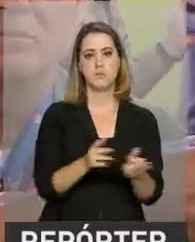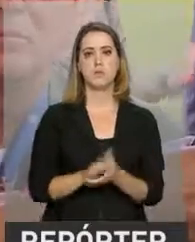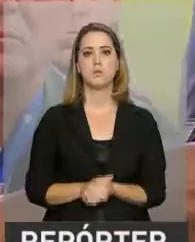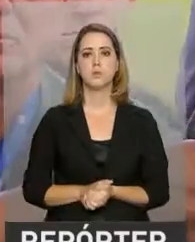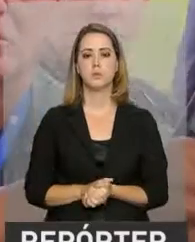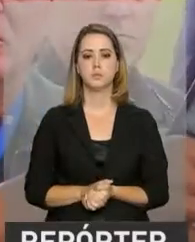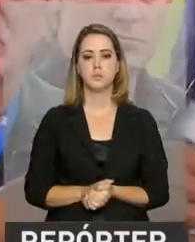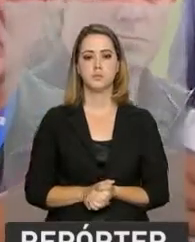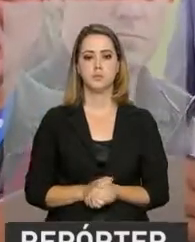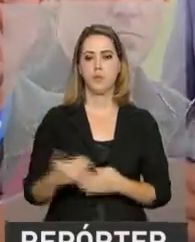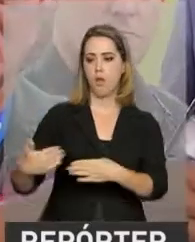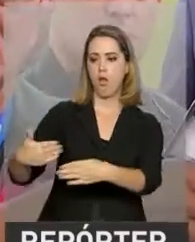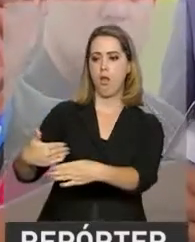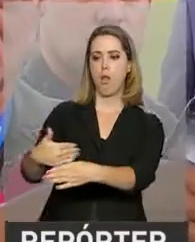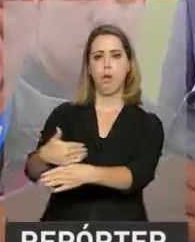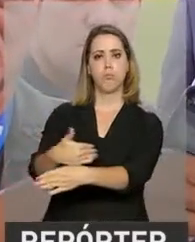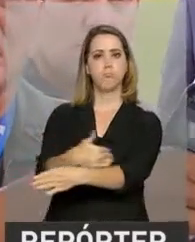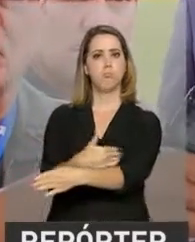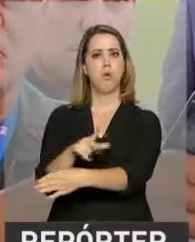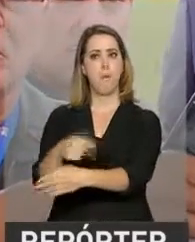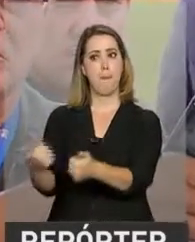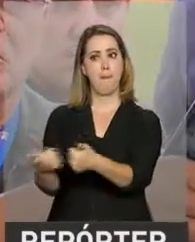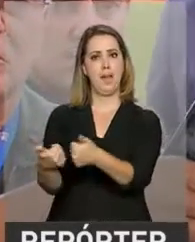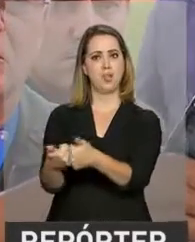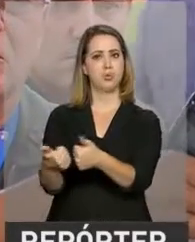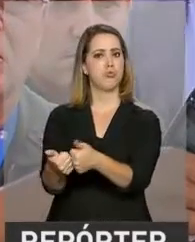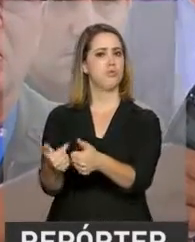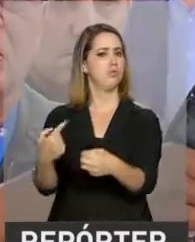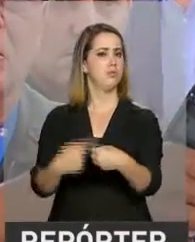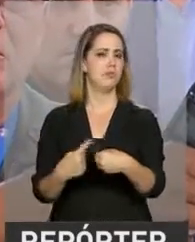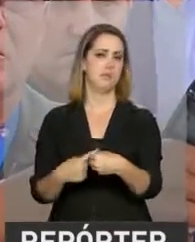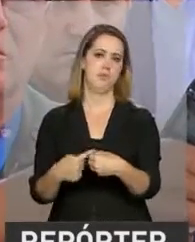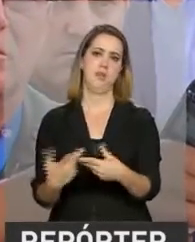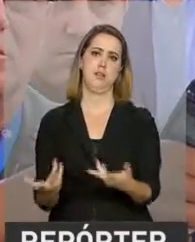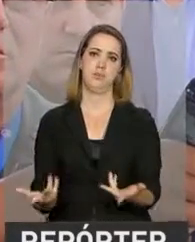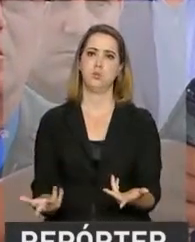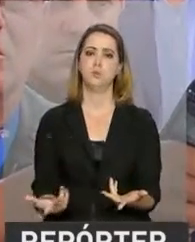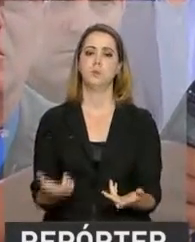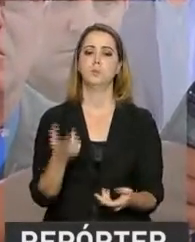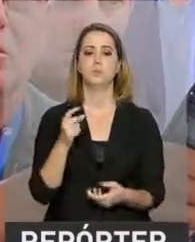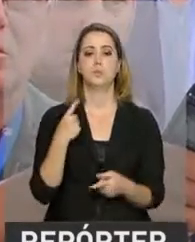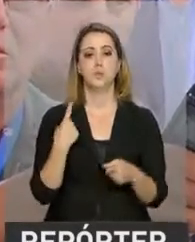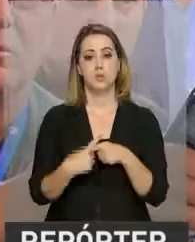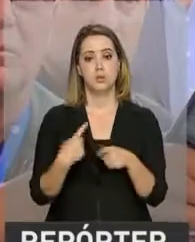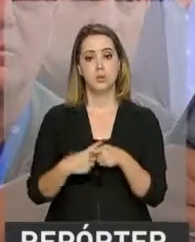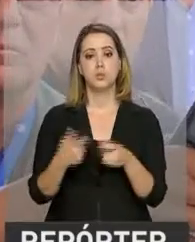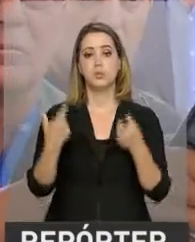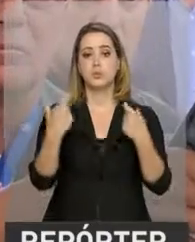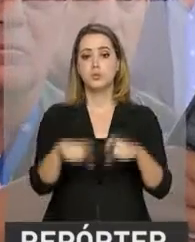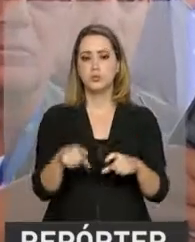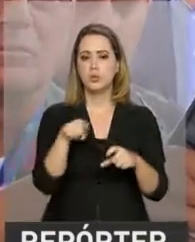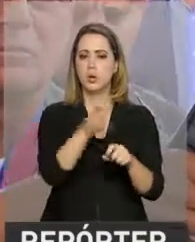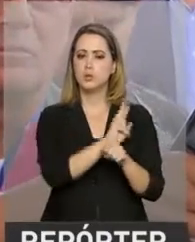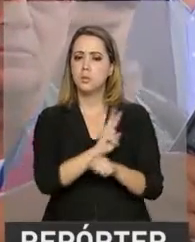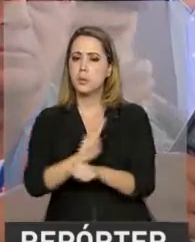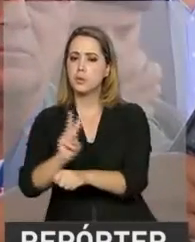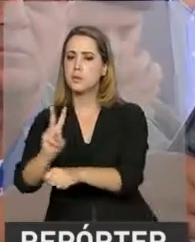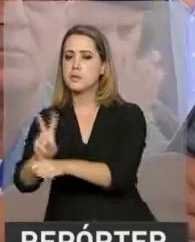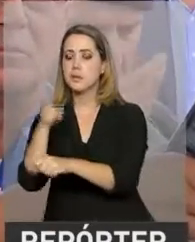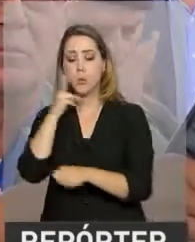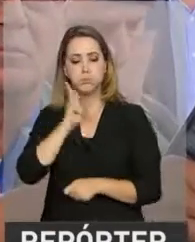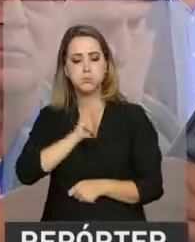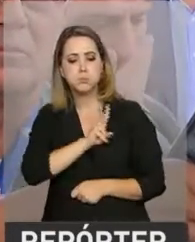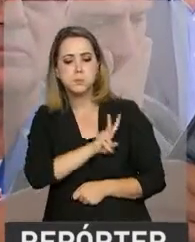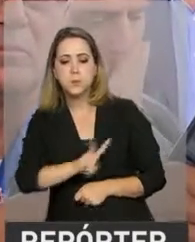A fronteira está mais do que nunca perto das nossas cidades, das nossas metrópoles, porque é nelas e na defesa delas e na